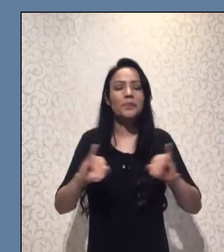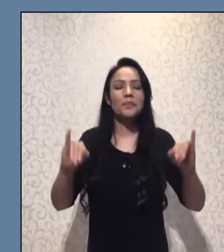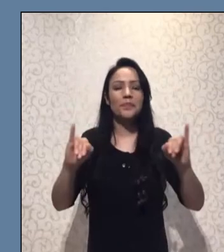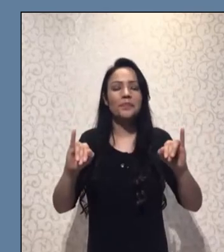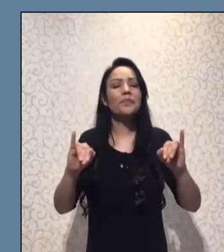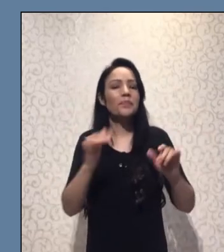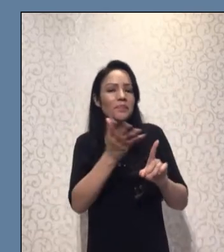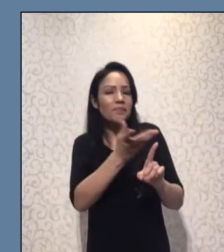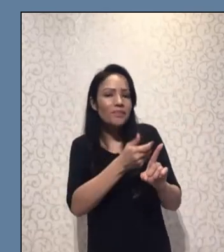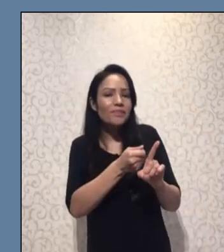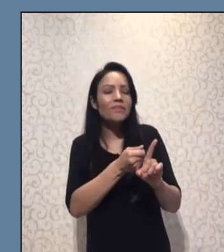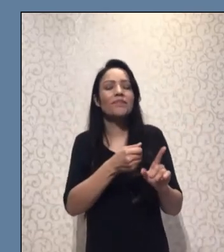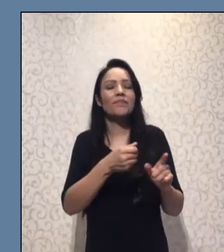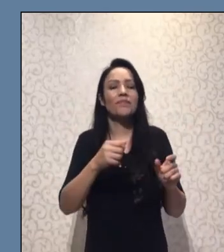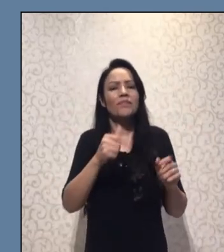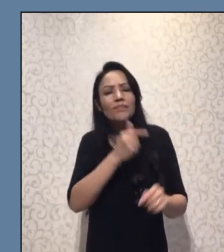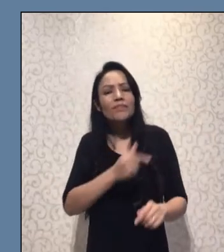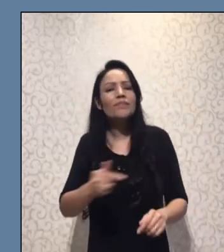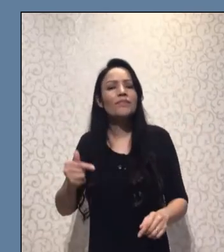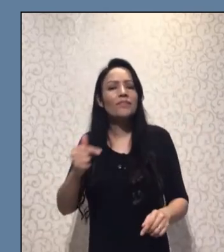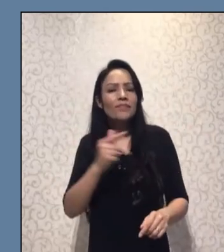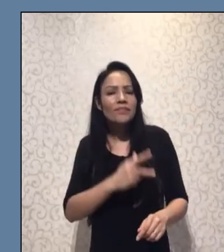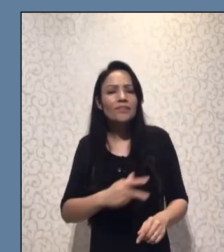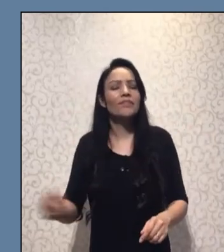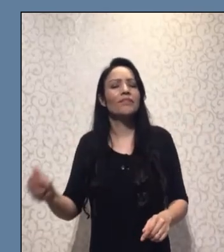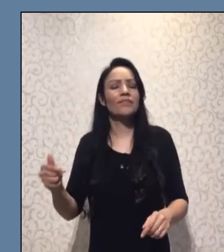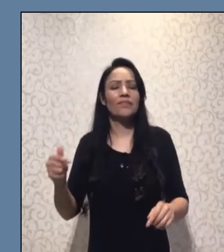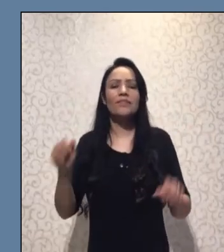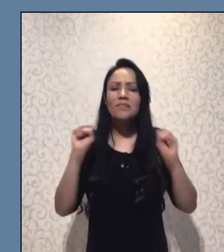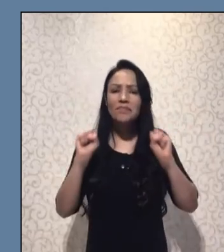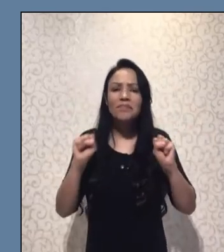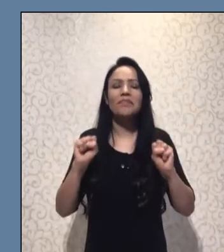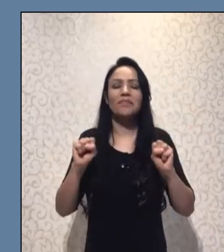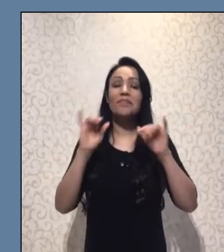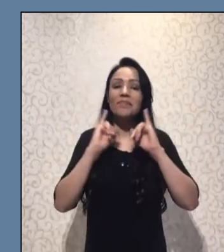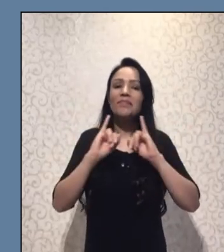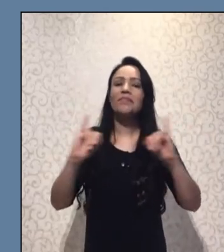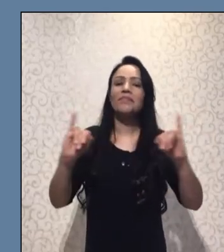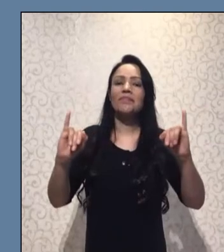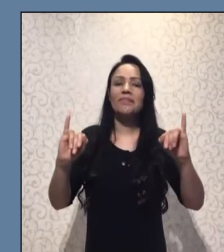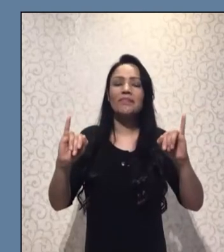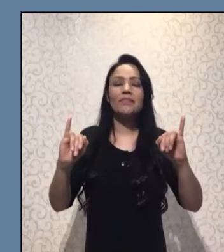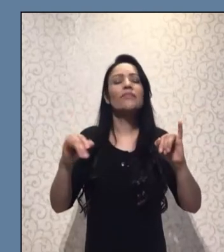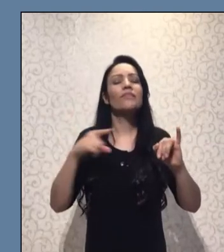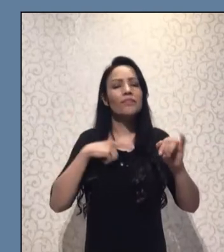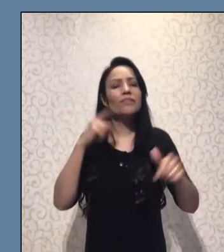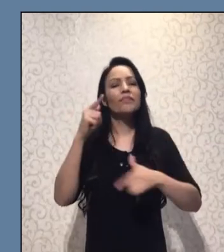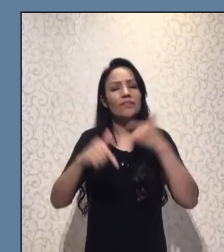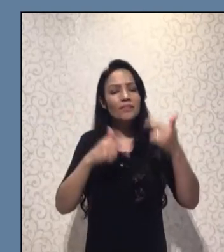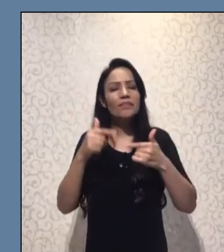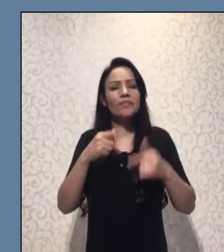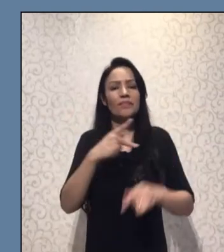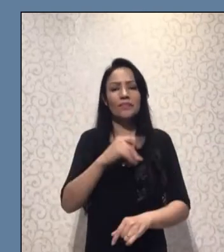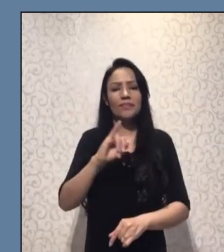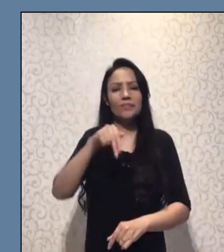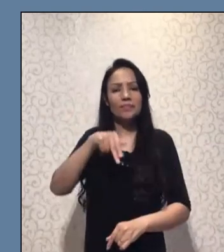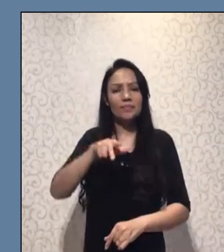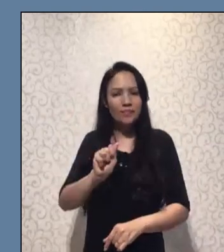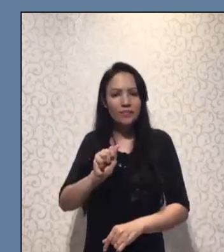obras, semanalmente. A Pinacoteca tem um trabalho interessantíssimo, que é convidar